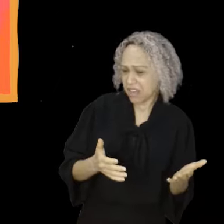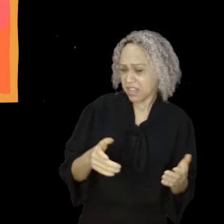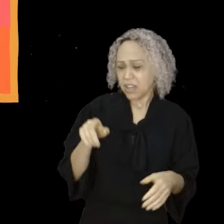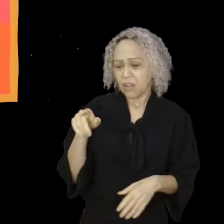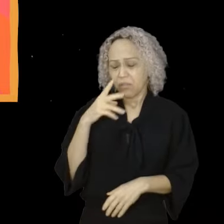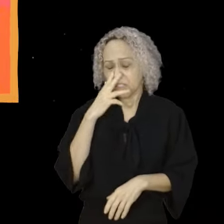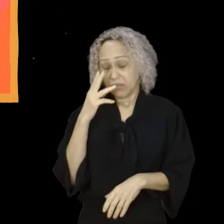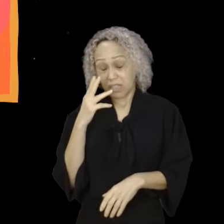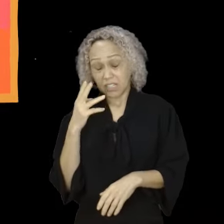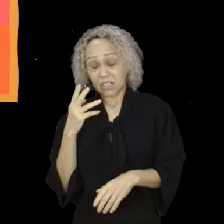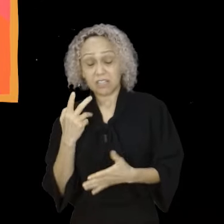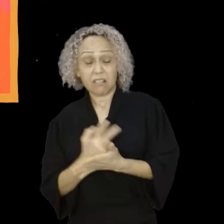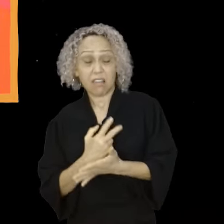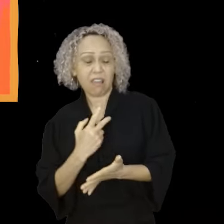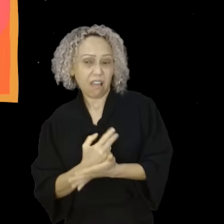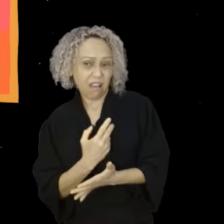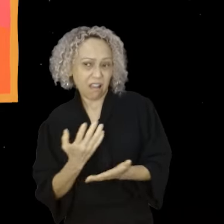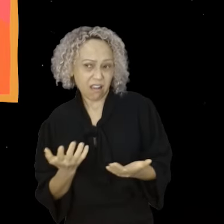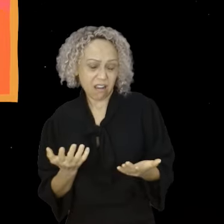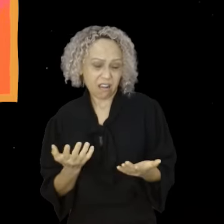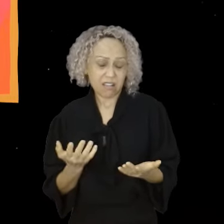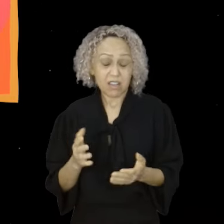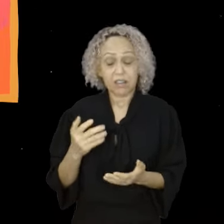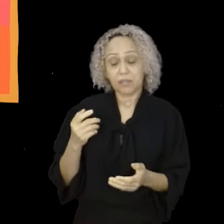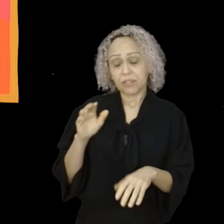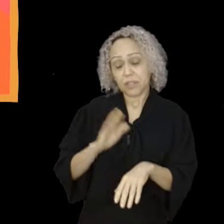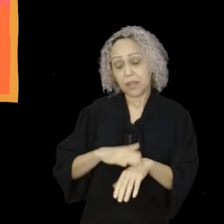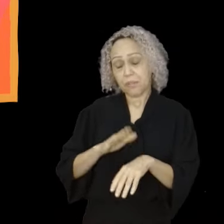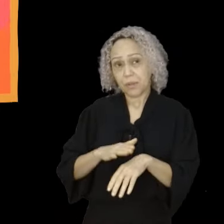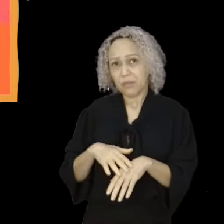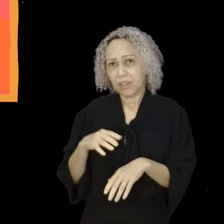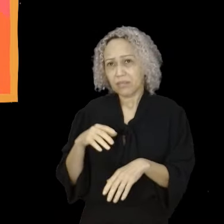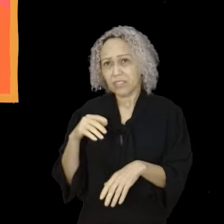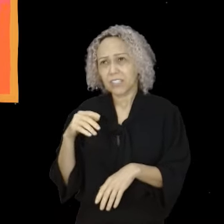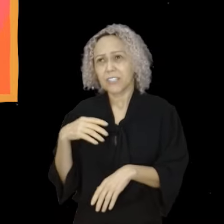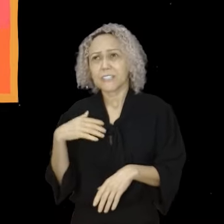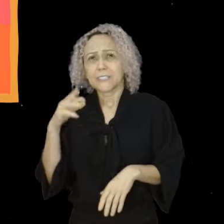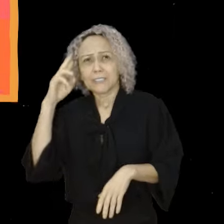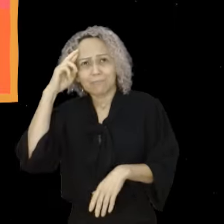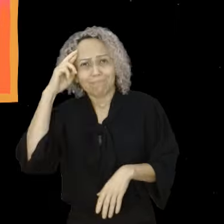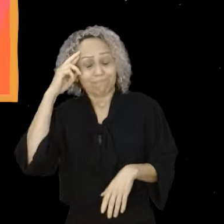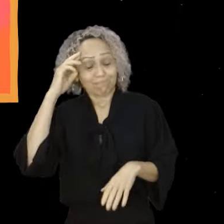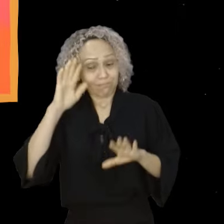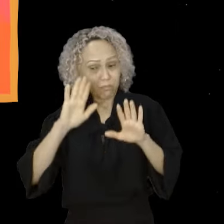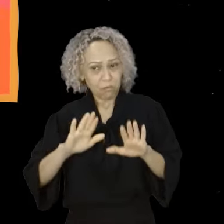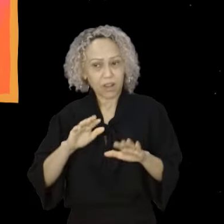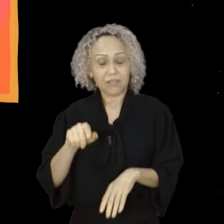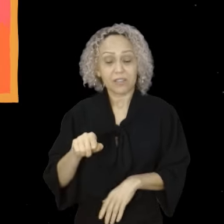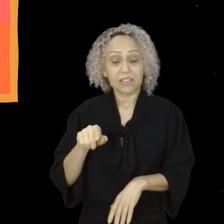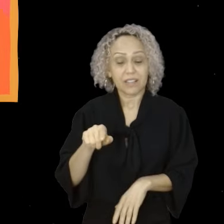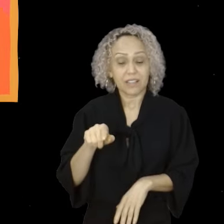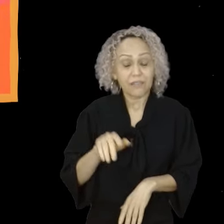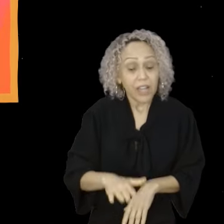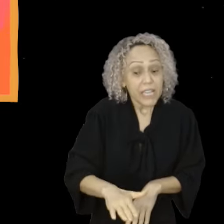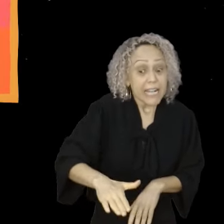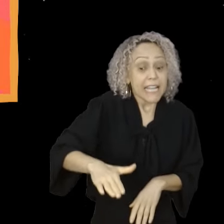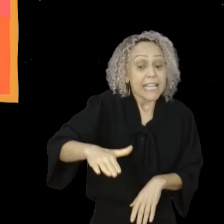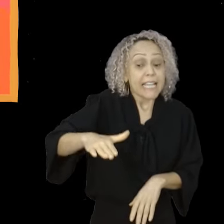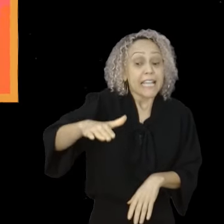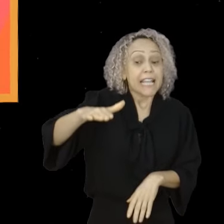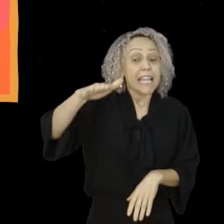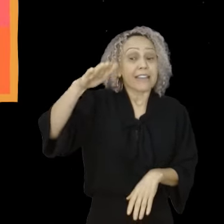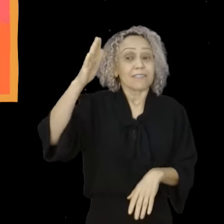e vai se questionar, mas você vai crescer e vai entender que você tá do lado certo, sim. E a